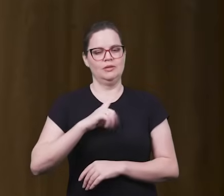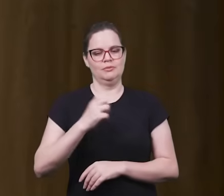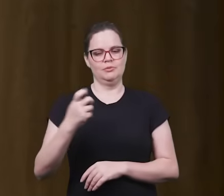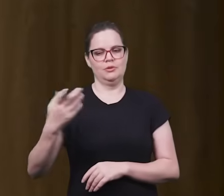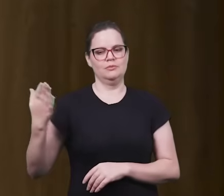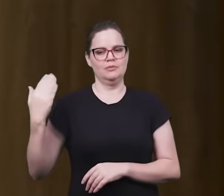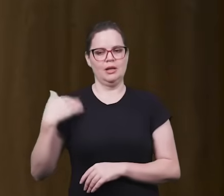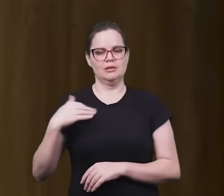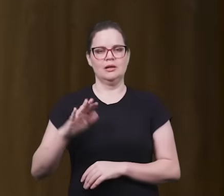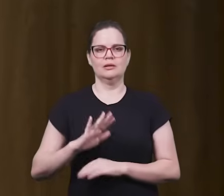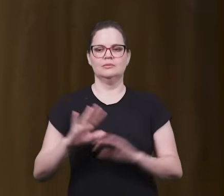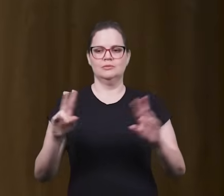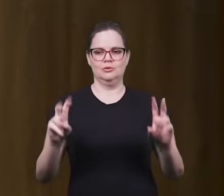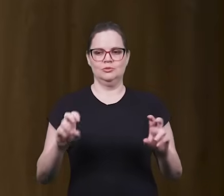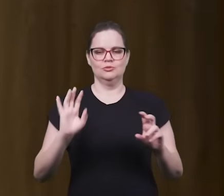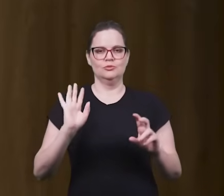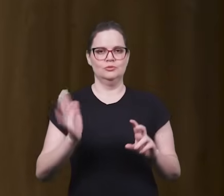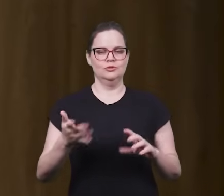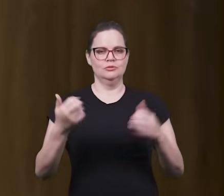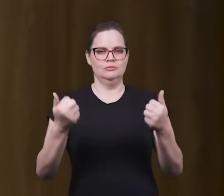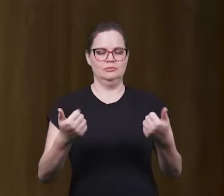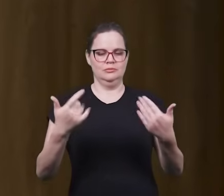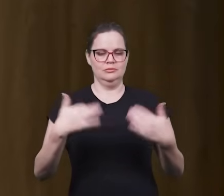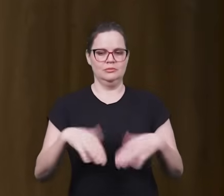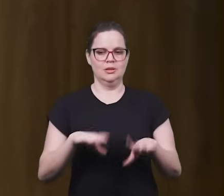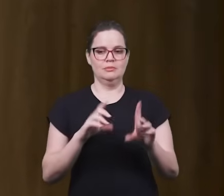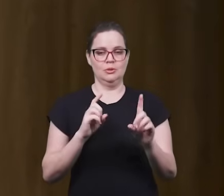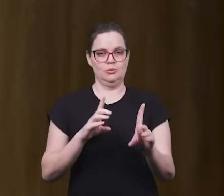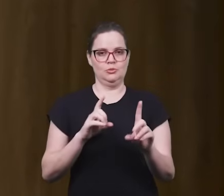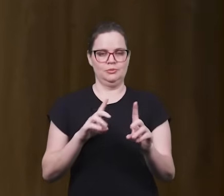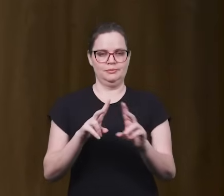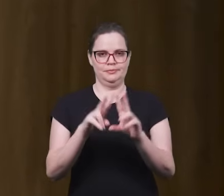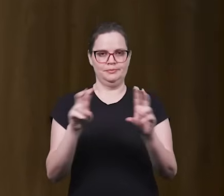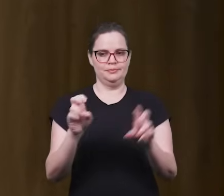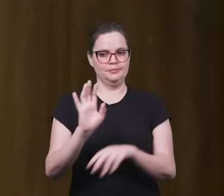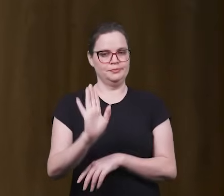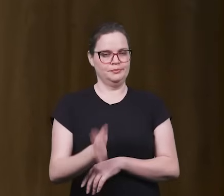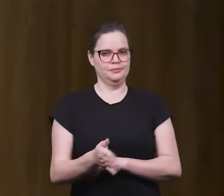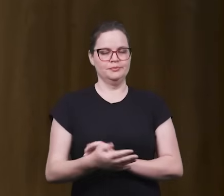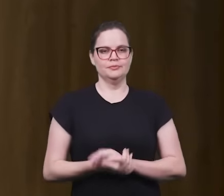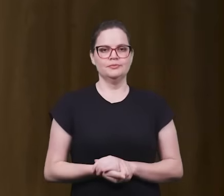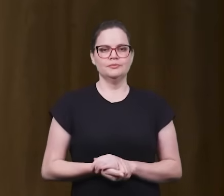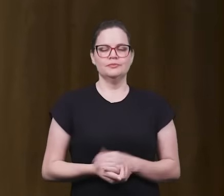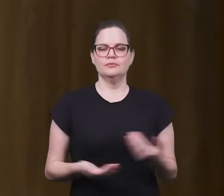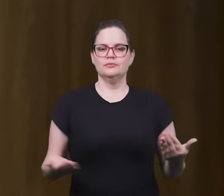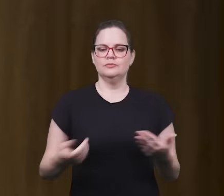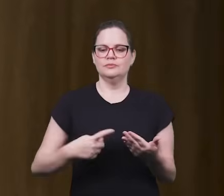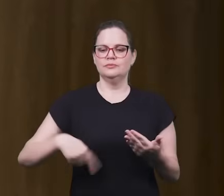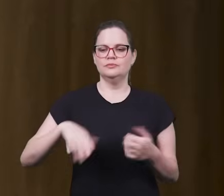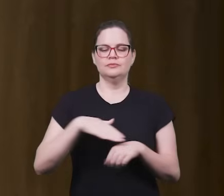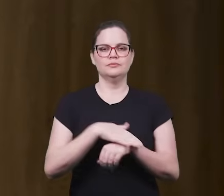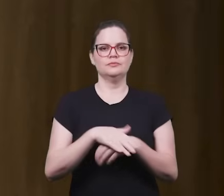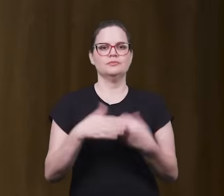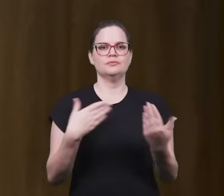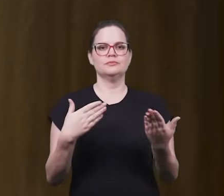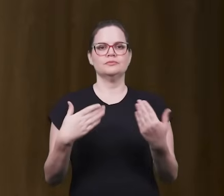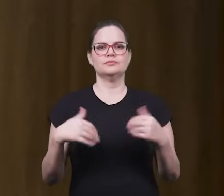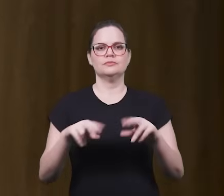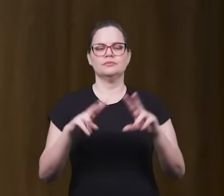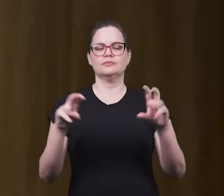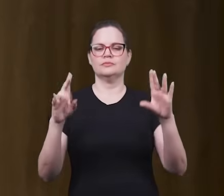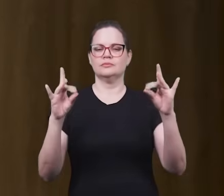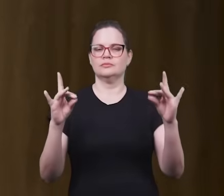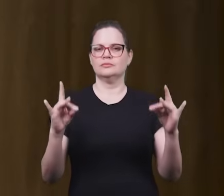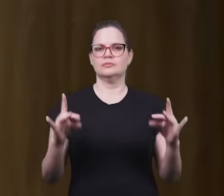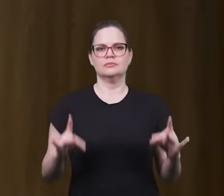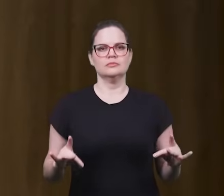programa e nós abordamos de forma doutrinária este assunto. Hoje nós vamos trabalhar com mais